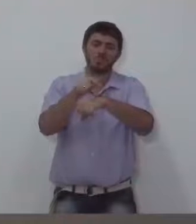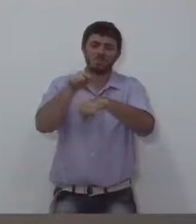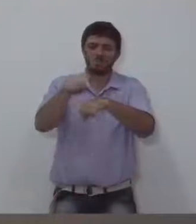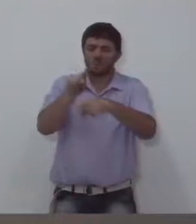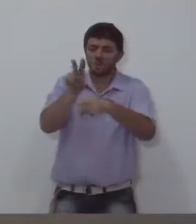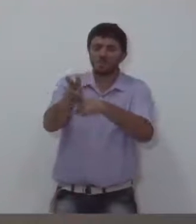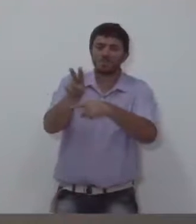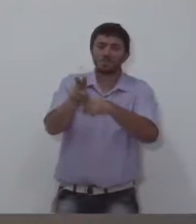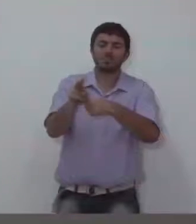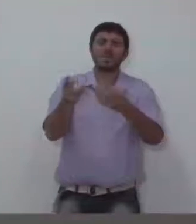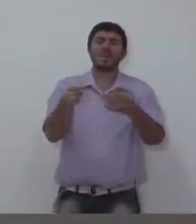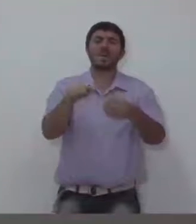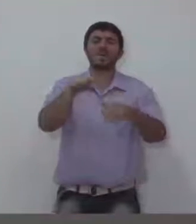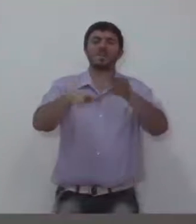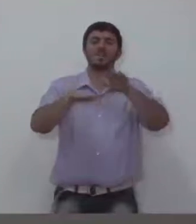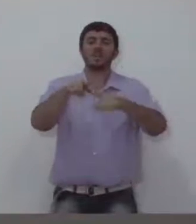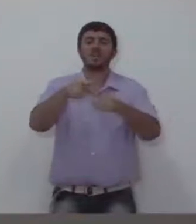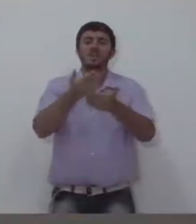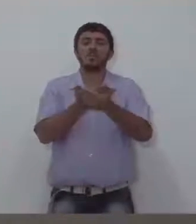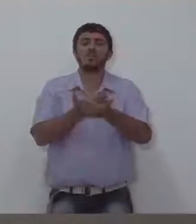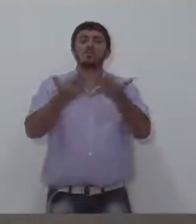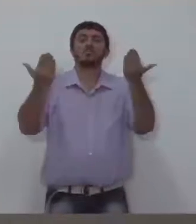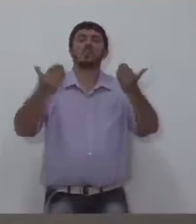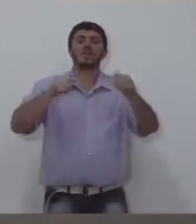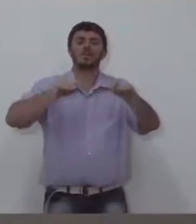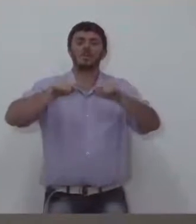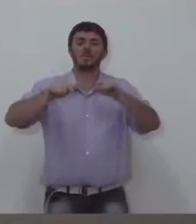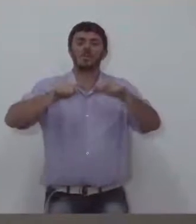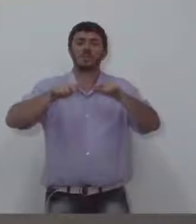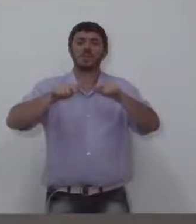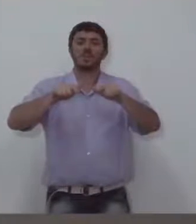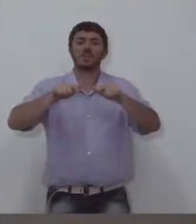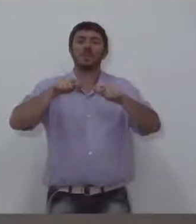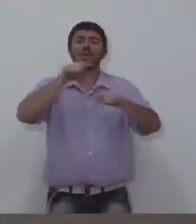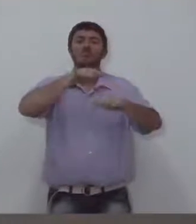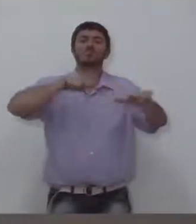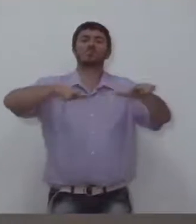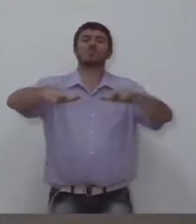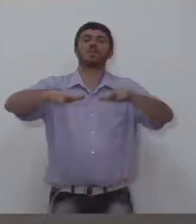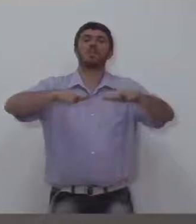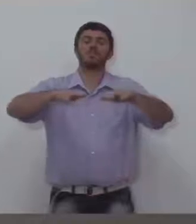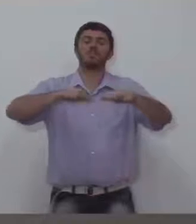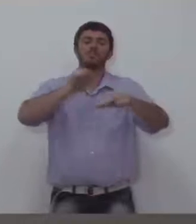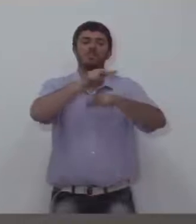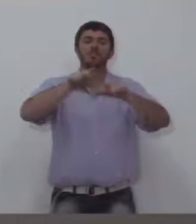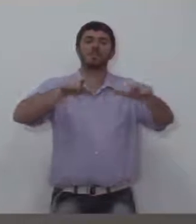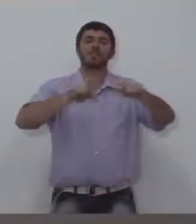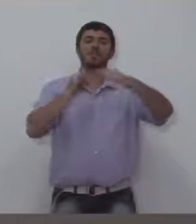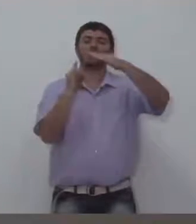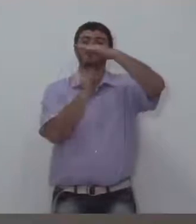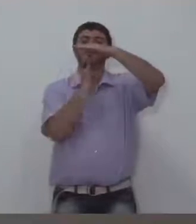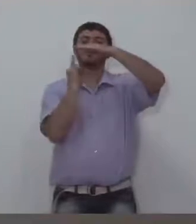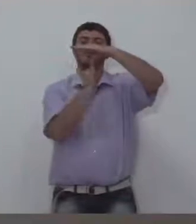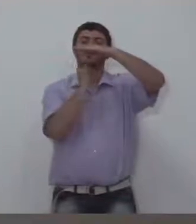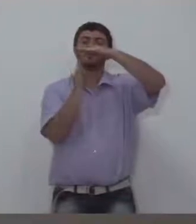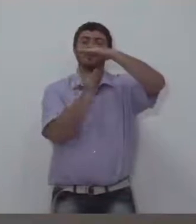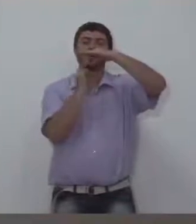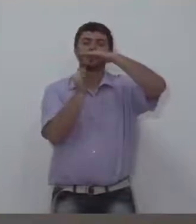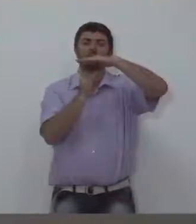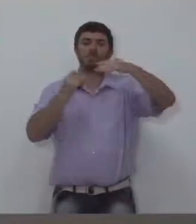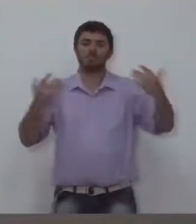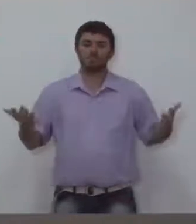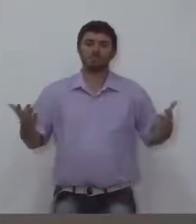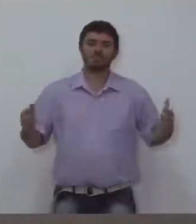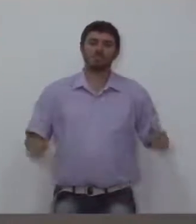diretamente, quando eles perdem o emprego, com mais de 60 anos, vai para o trabalho informal. E como que Vinhedo tem cuidado do seu trabalho informal? A